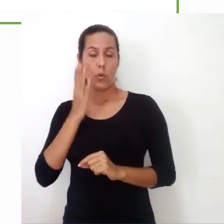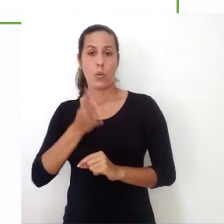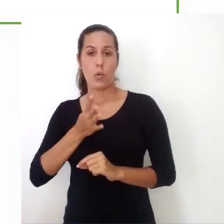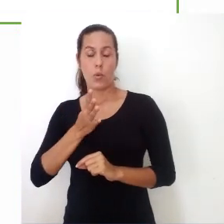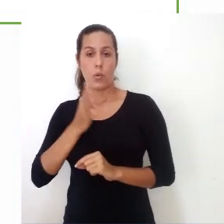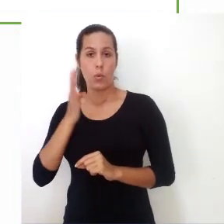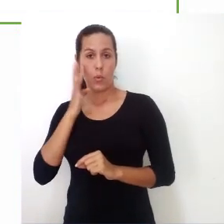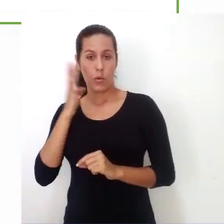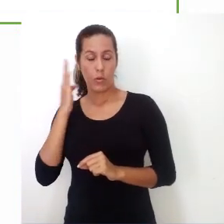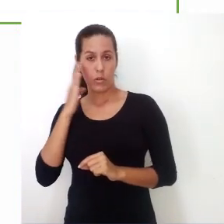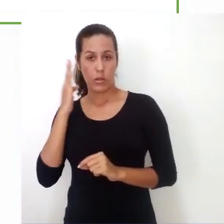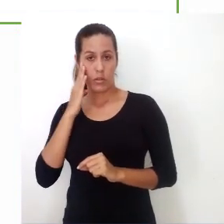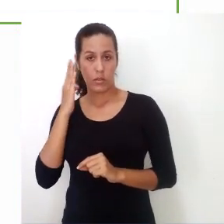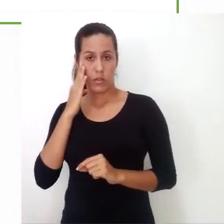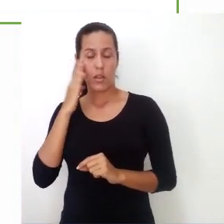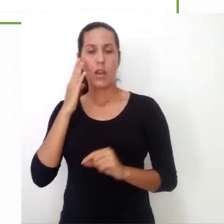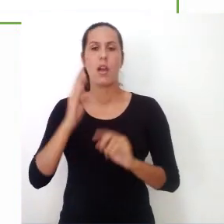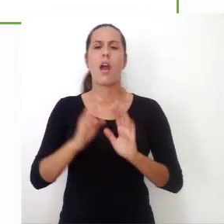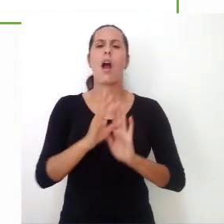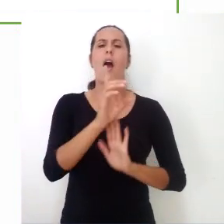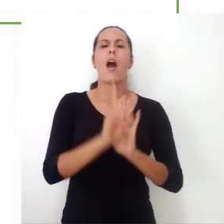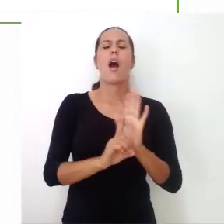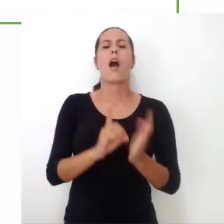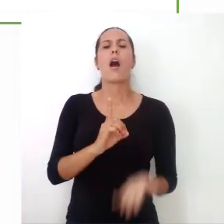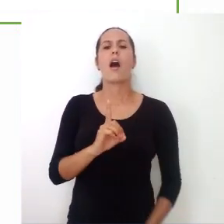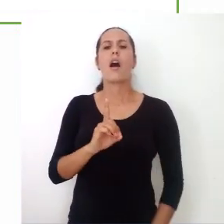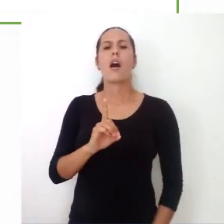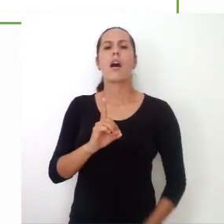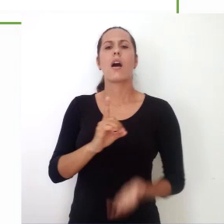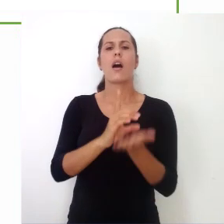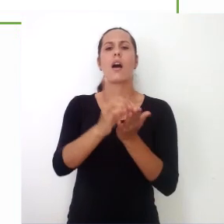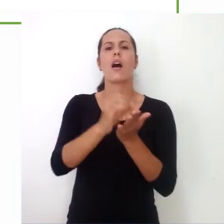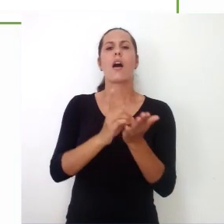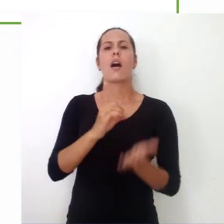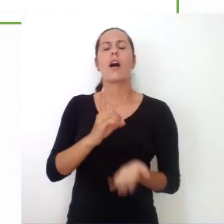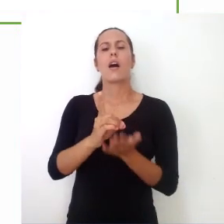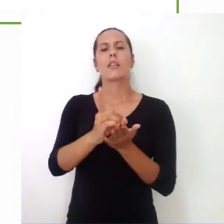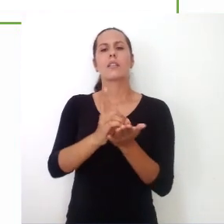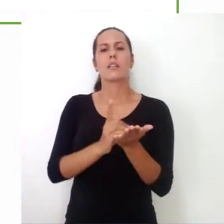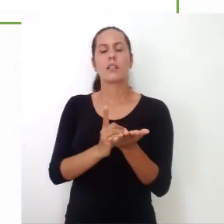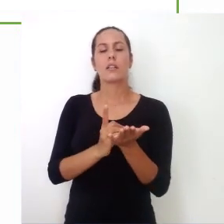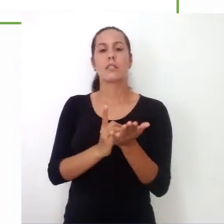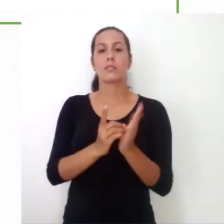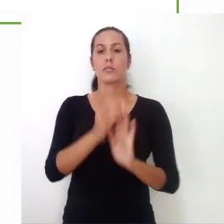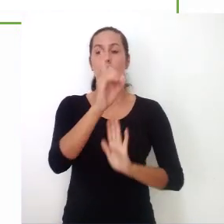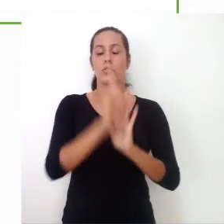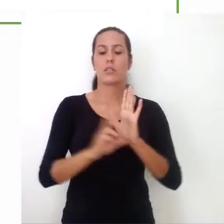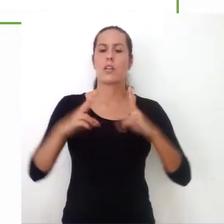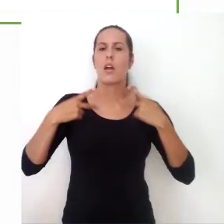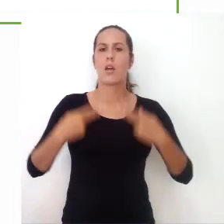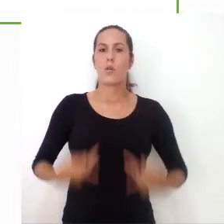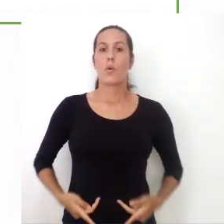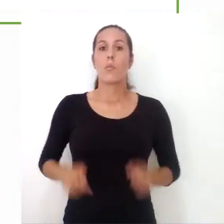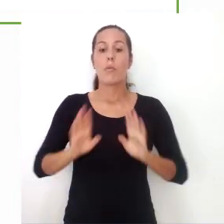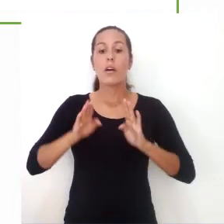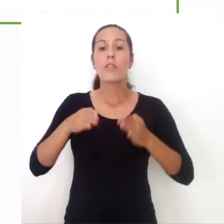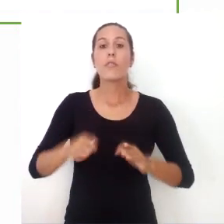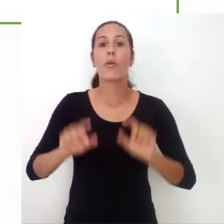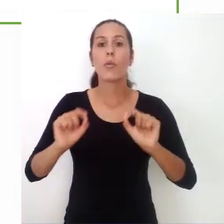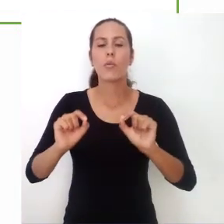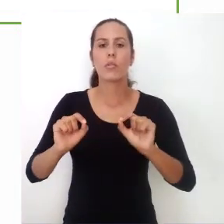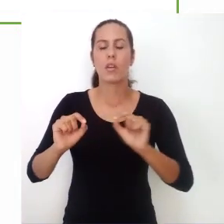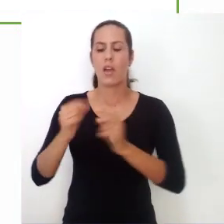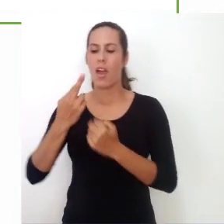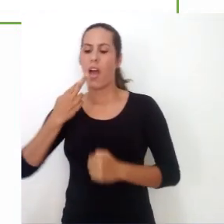Declaração Universal dos Direitos Humanos. O que será isso? Destacando o respeito à liberdade